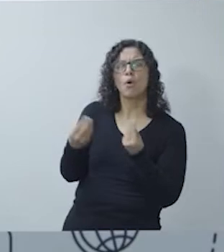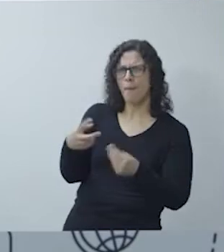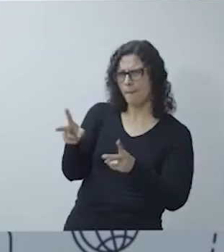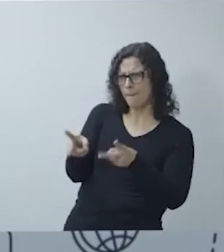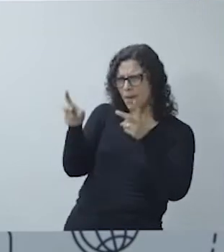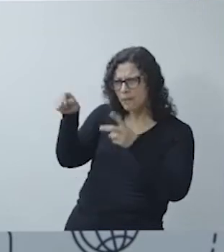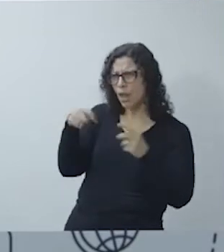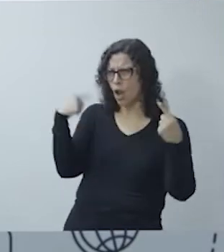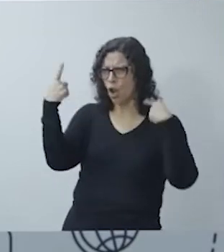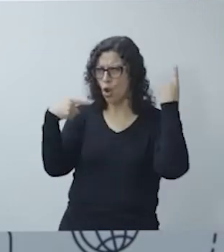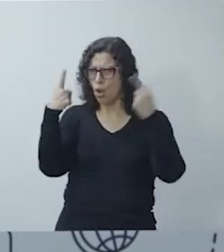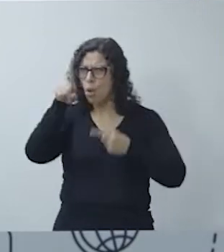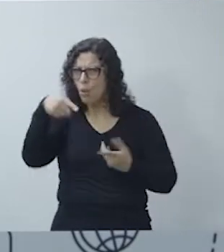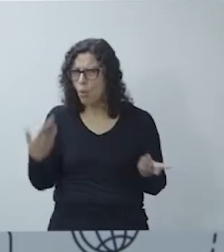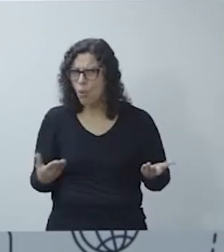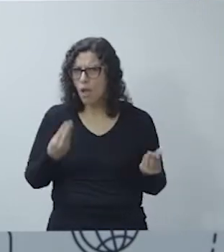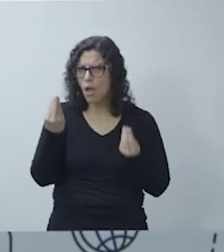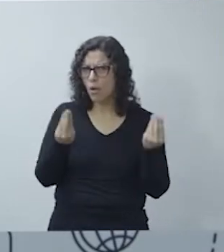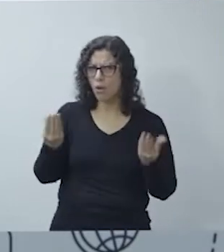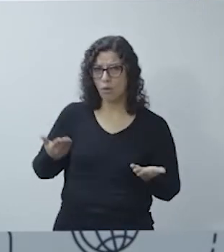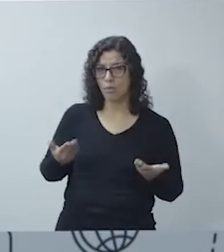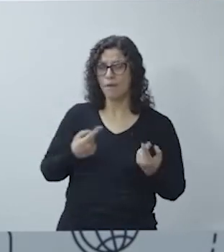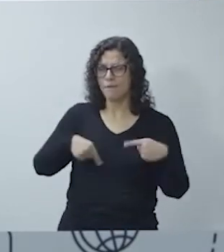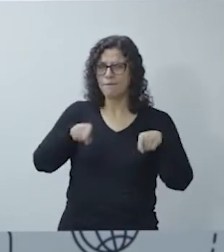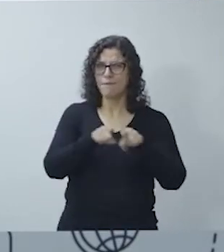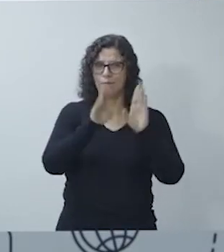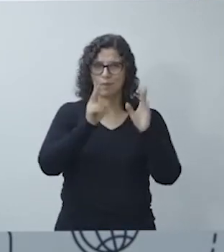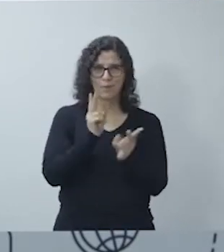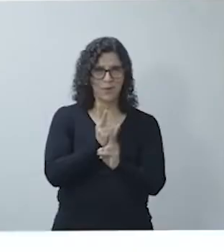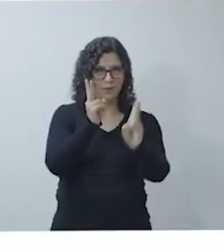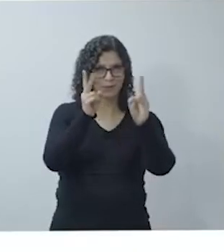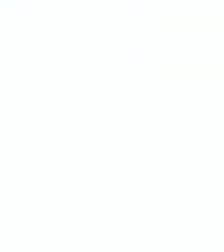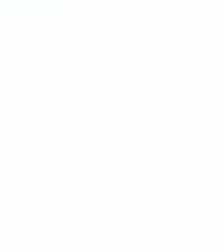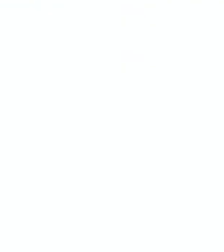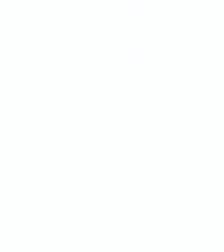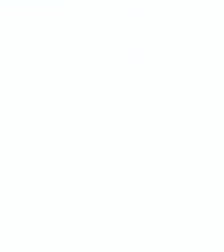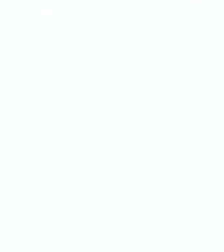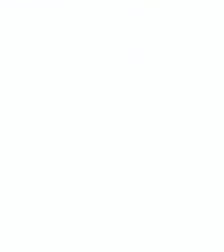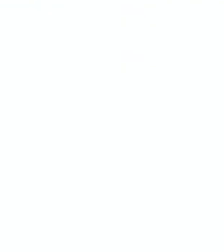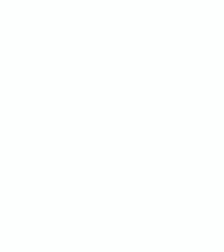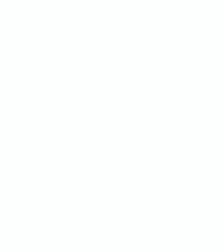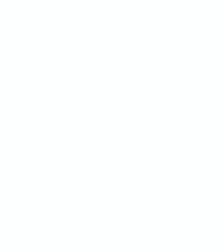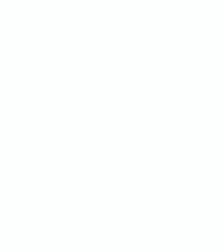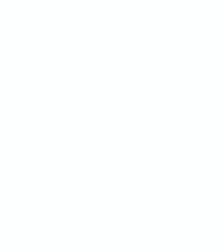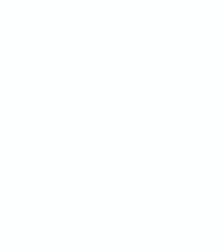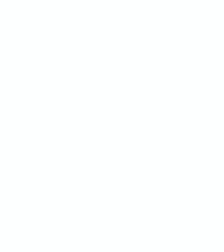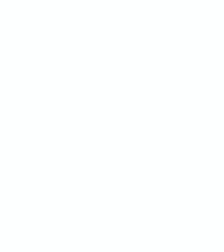respeito de como esse Antenor é visto e eu já volto para a gente continuar.